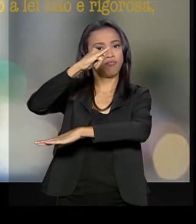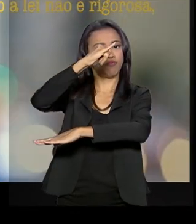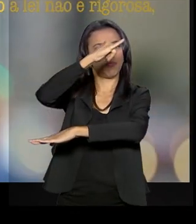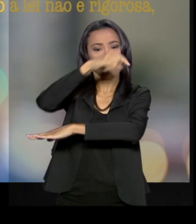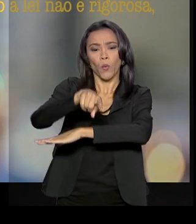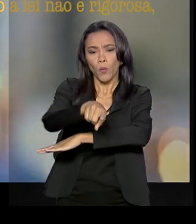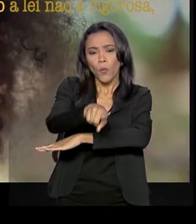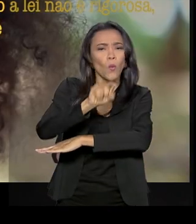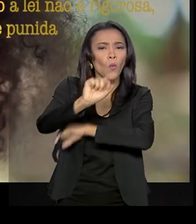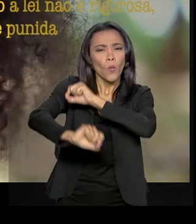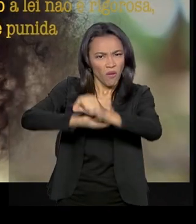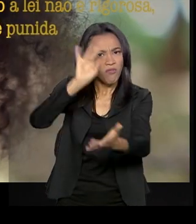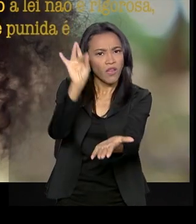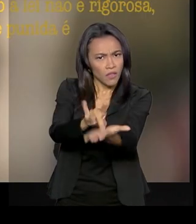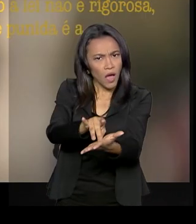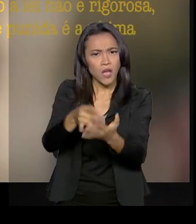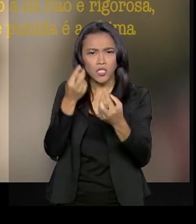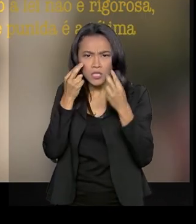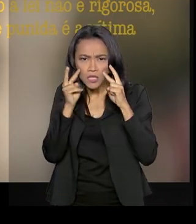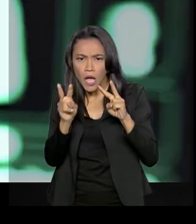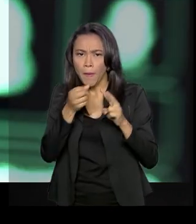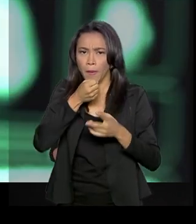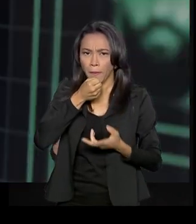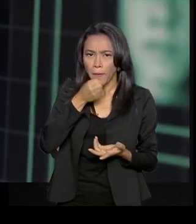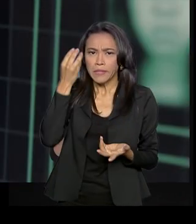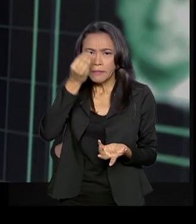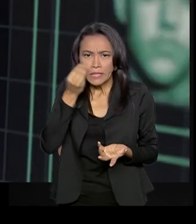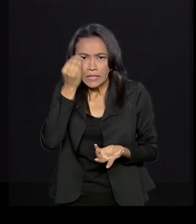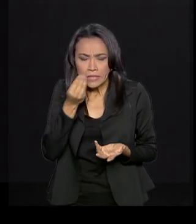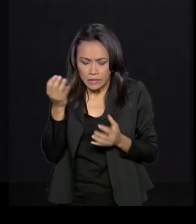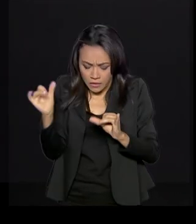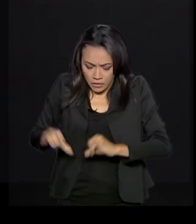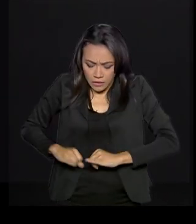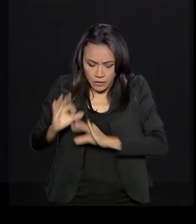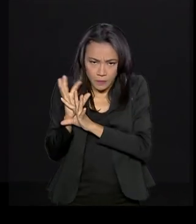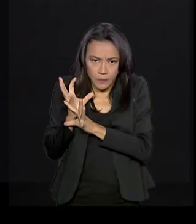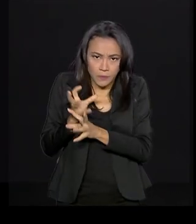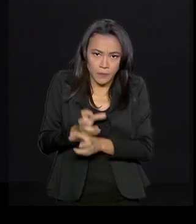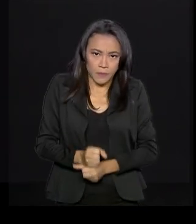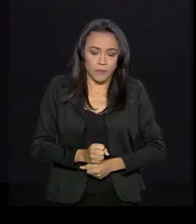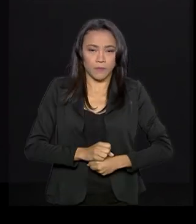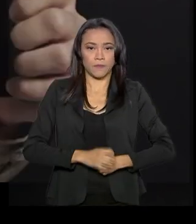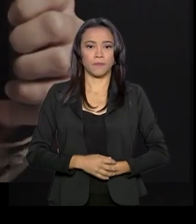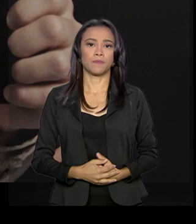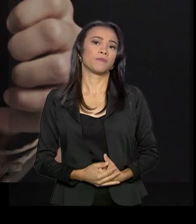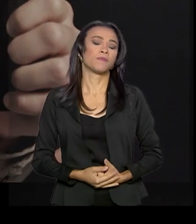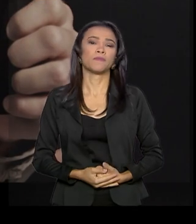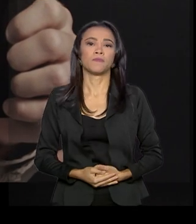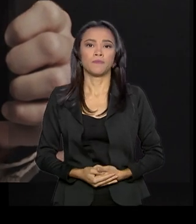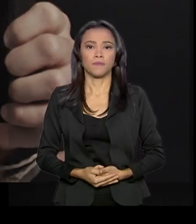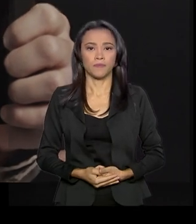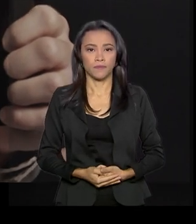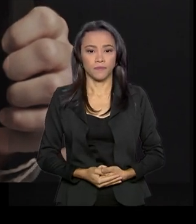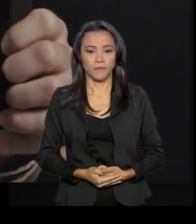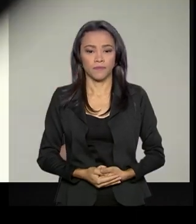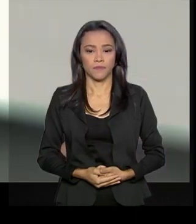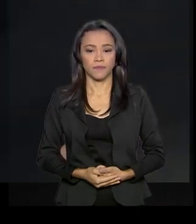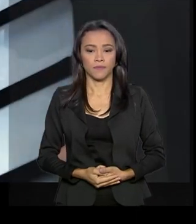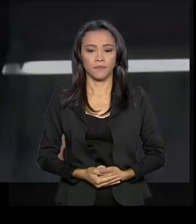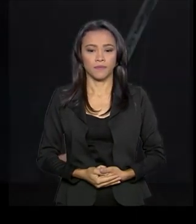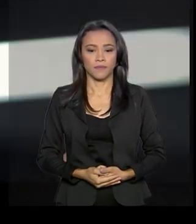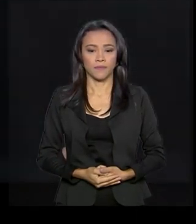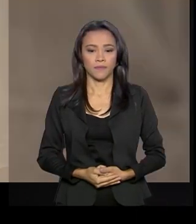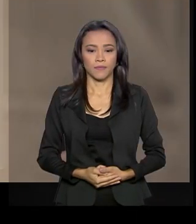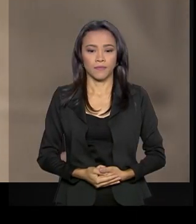traz depoimentos verdadeiros de vítimas de violência. Meu nome é Rafael e meu pai foi morto na porta de casa.